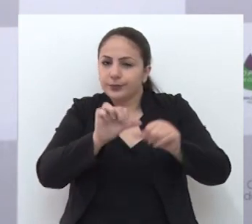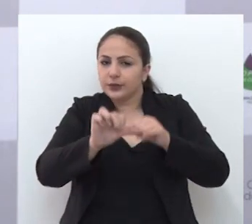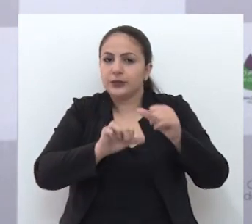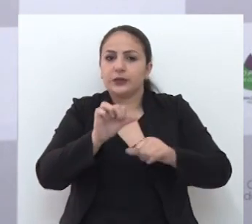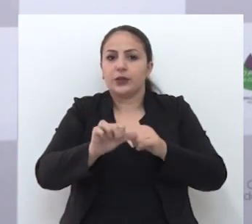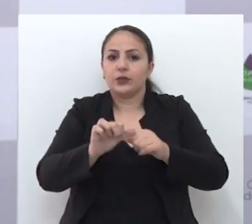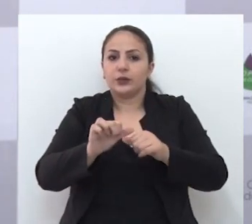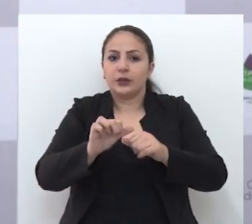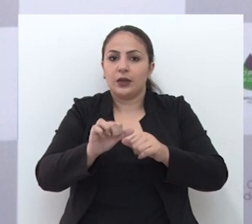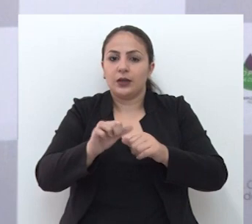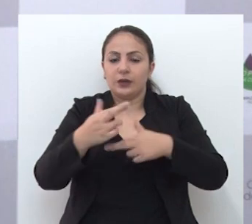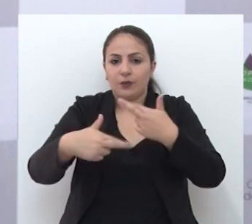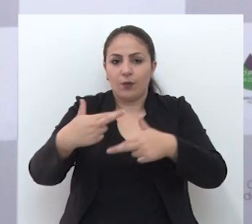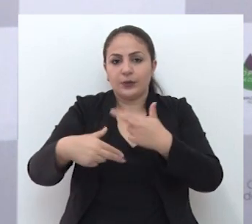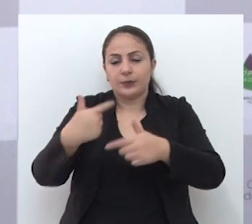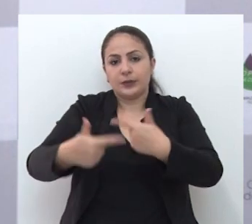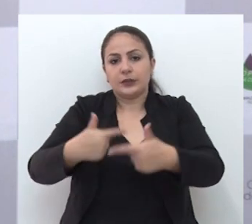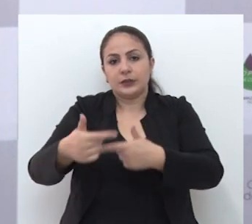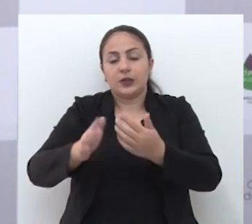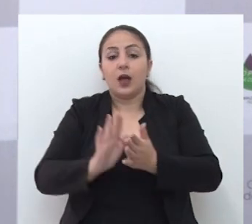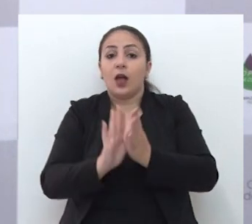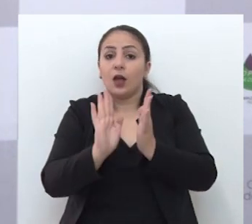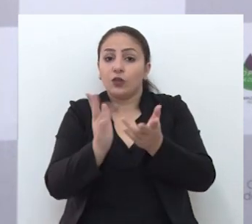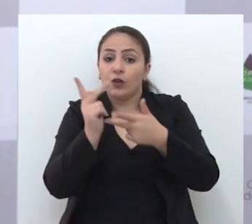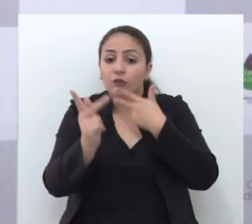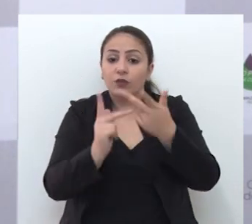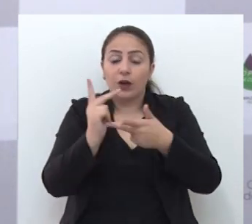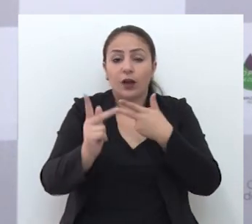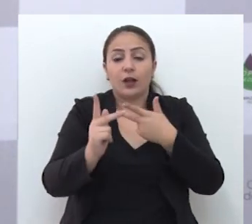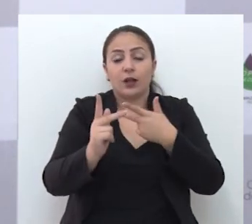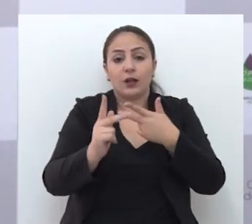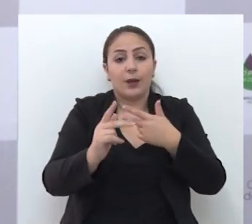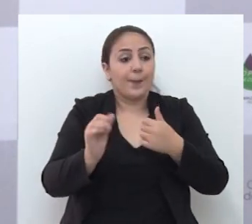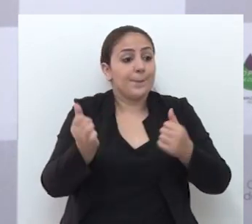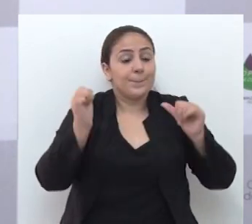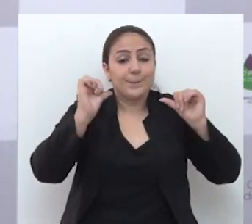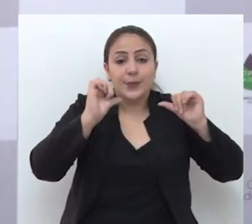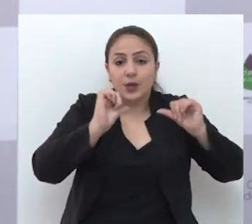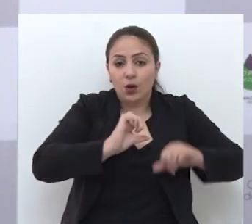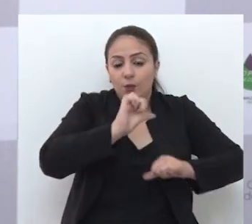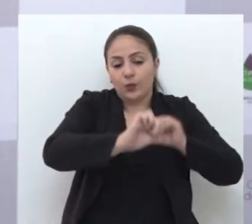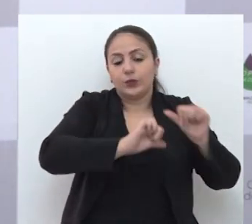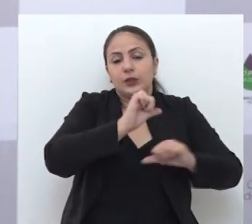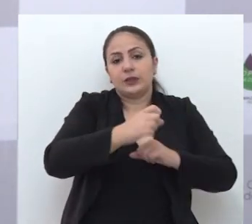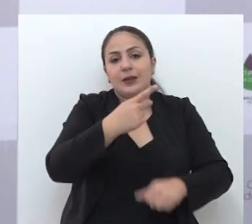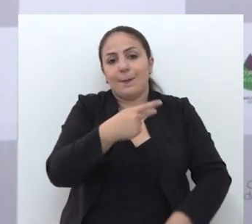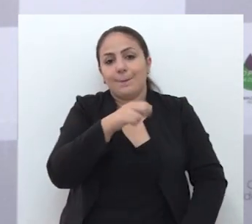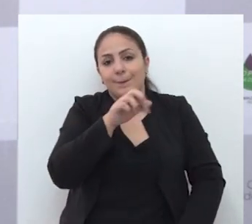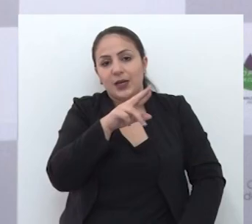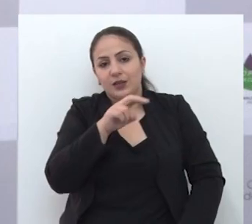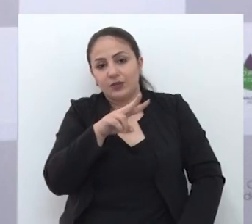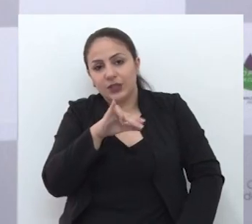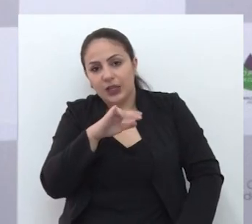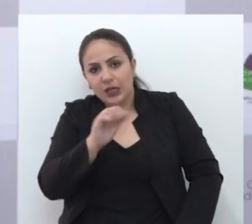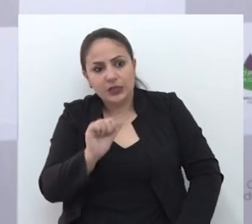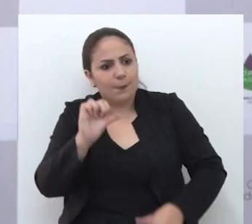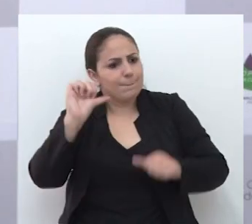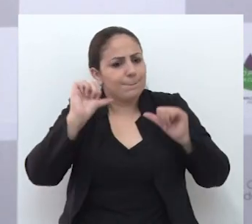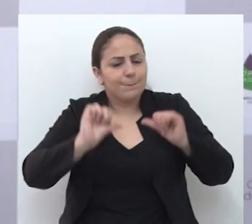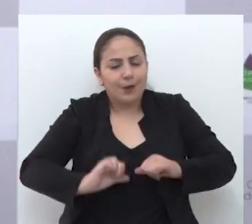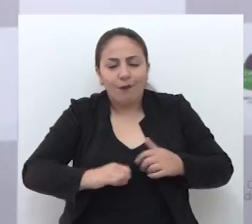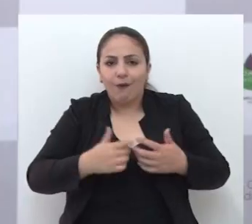trabalhista. Agora já se fala em fazer uma reforma da Previdência muito pior do que essa que está atualmente no